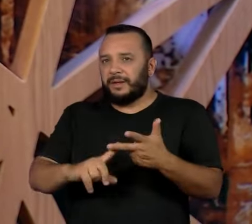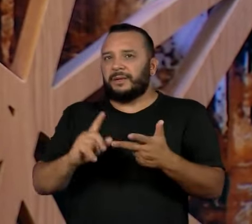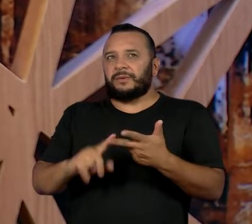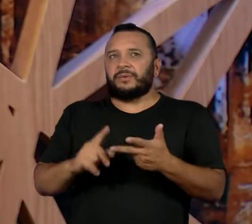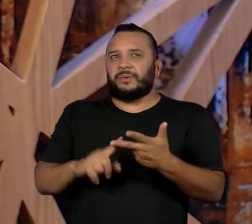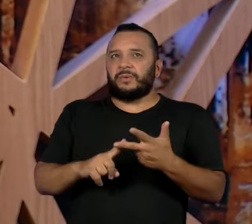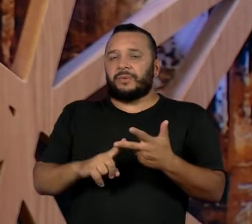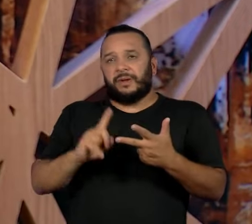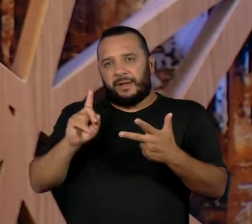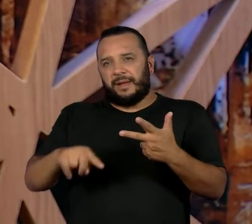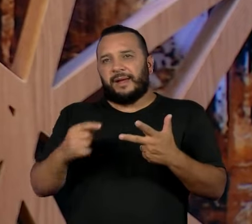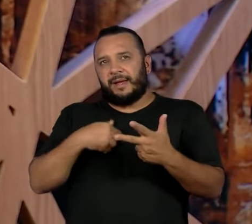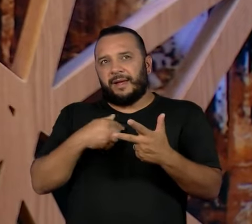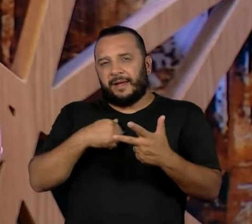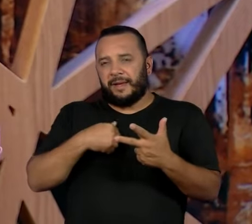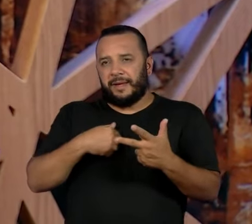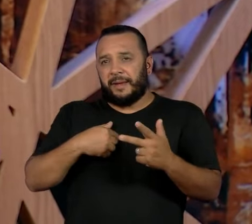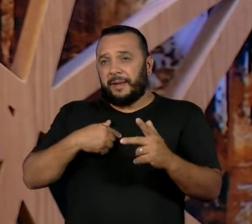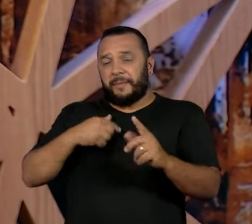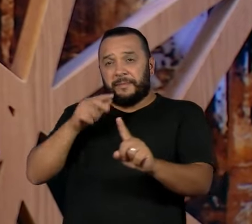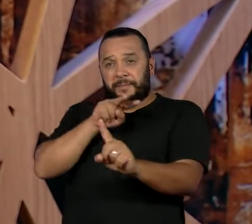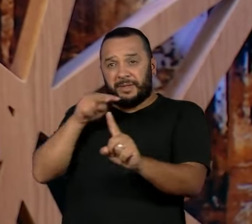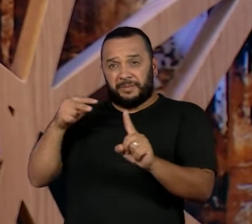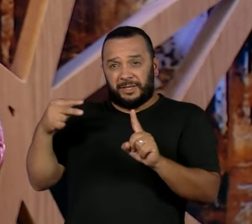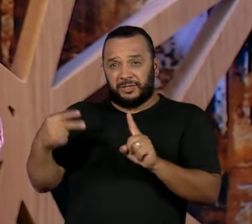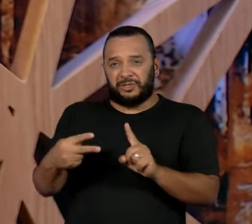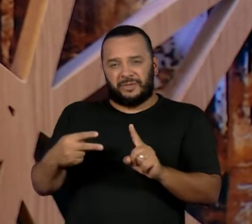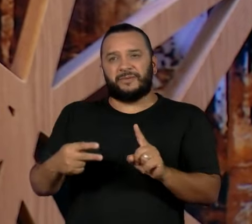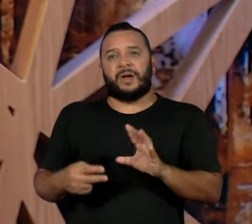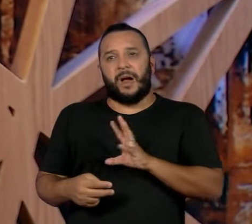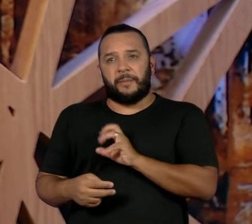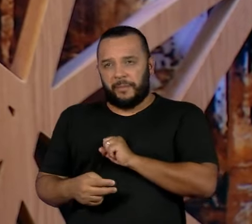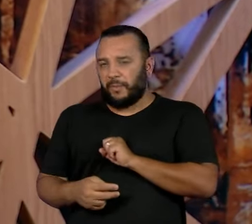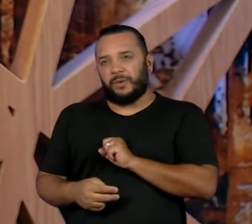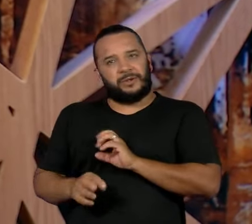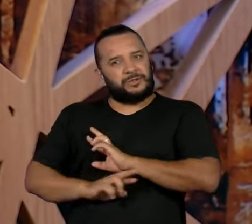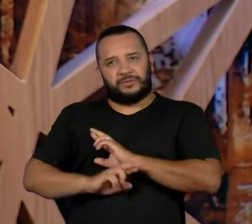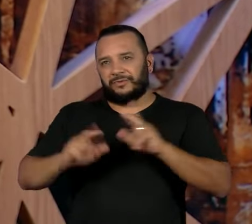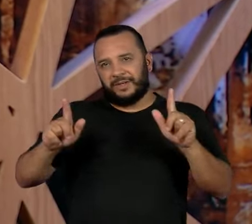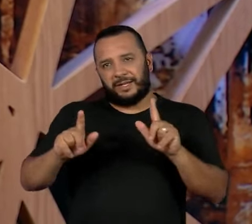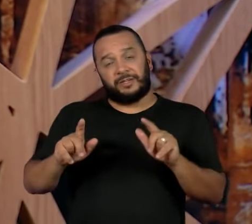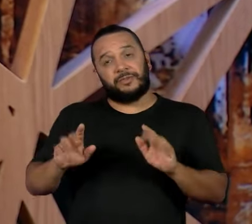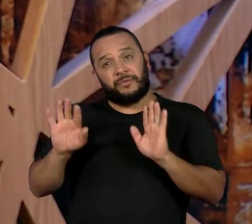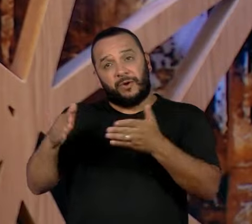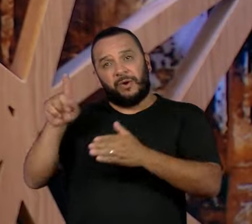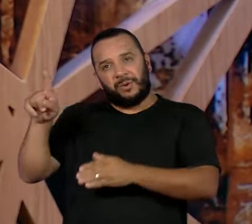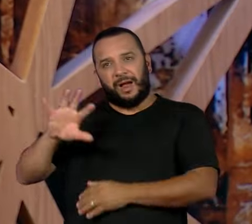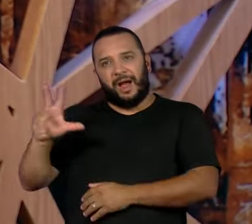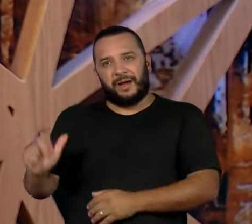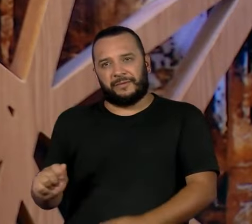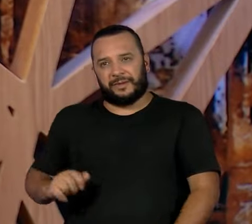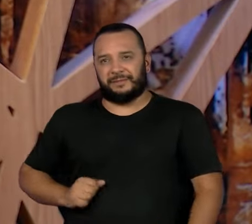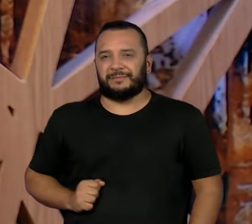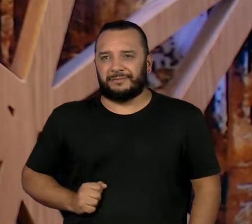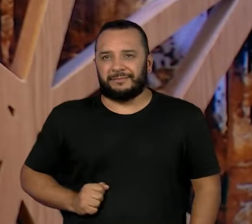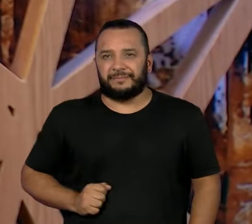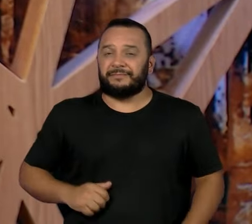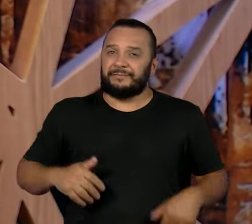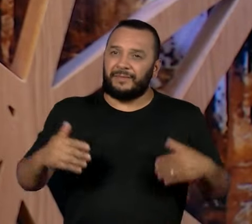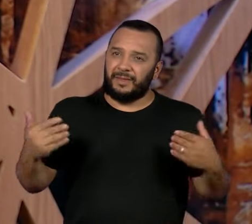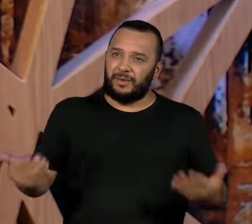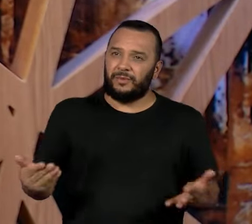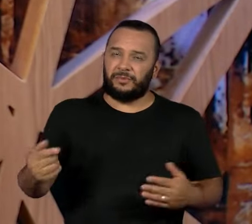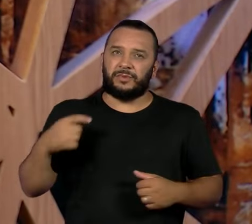é uma desconstrução de um olhar ocidental sobre o amor, que quem dera que todos os nossos relacionamentos fossem afrocentrados. Então, que nós